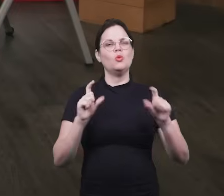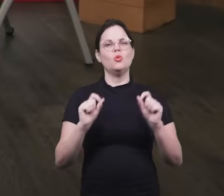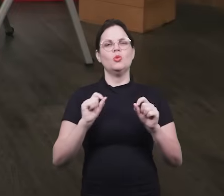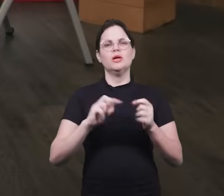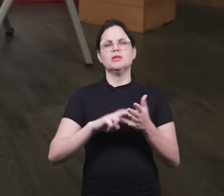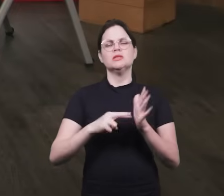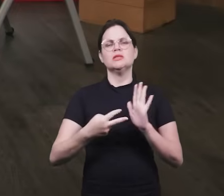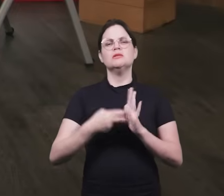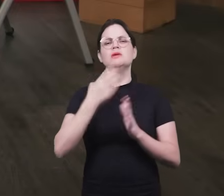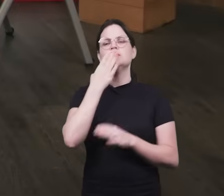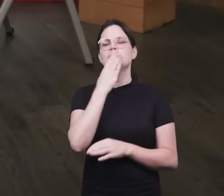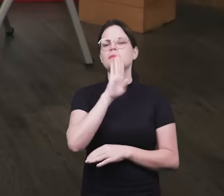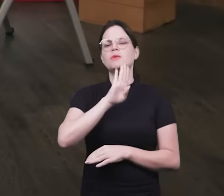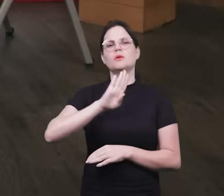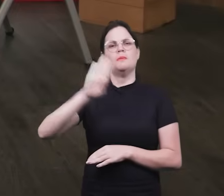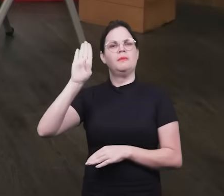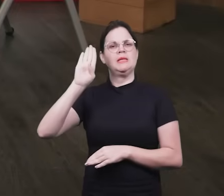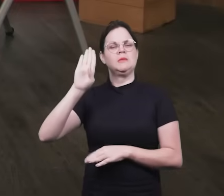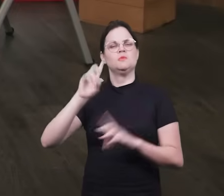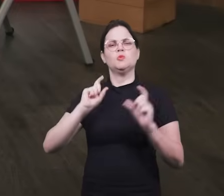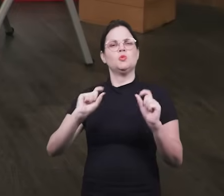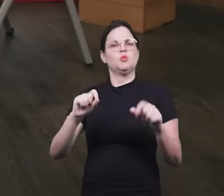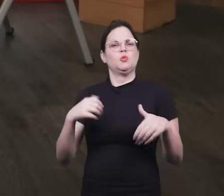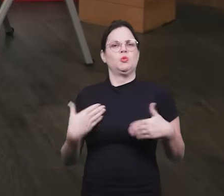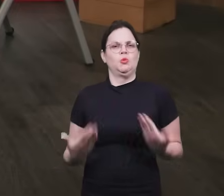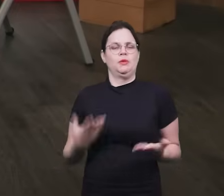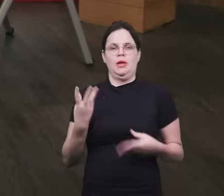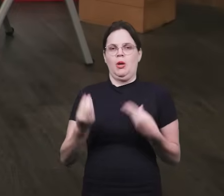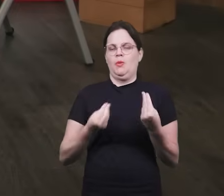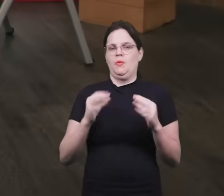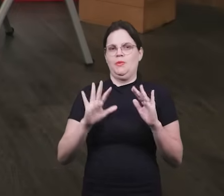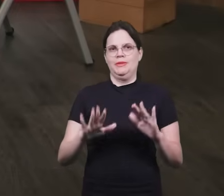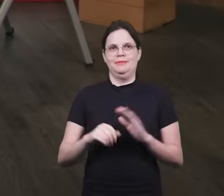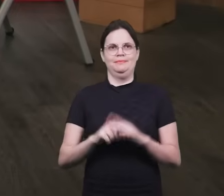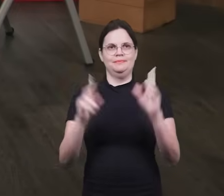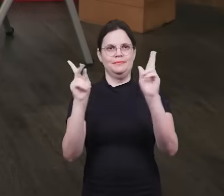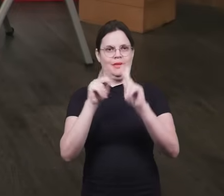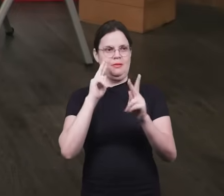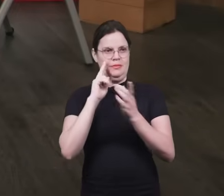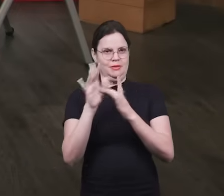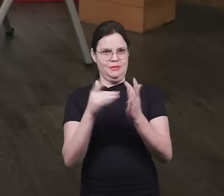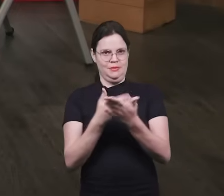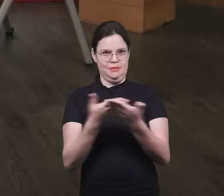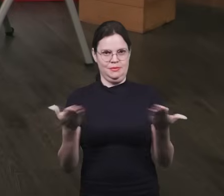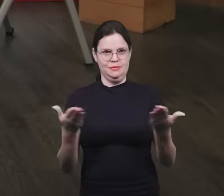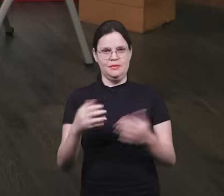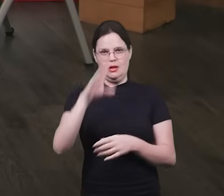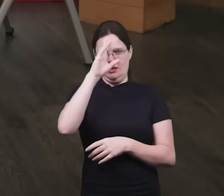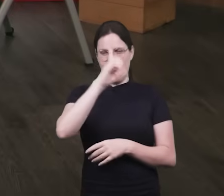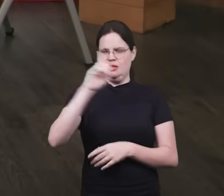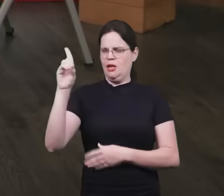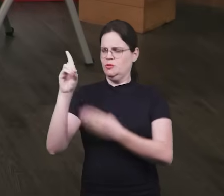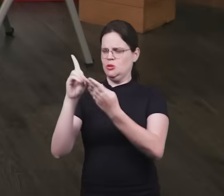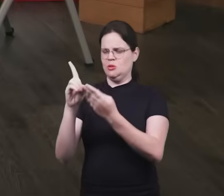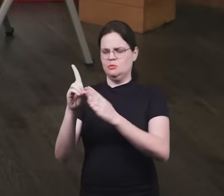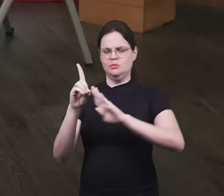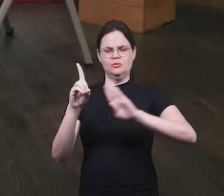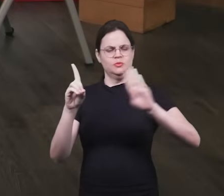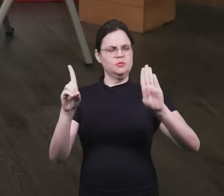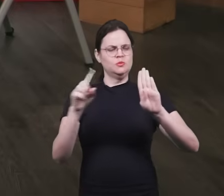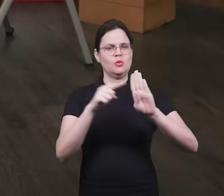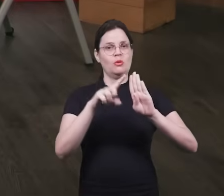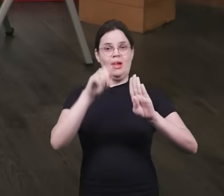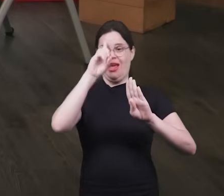seriam promessas de Deus? Bom, pastor Douglas, pastor Júlio, nossos irmãos, as promessas de Deus são as